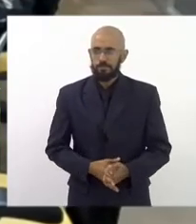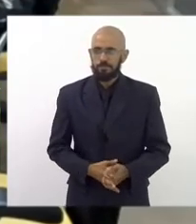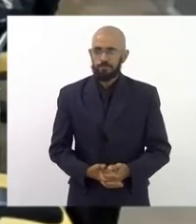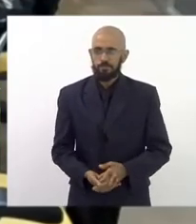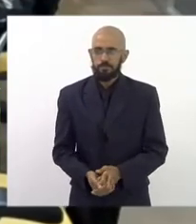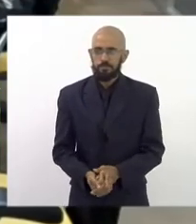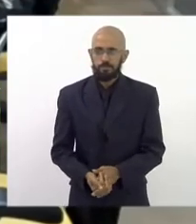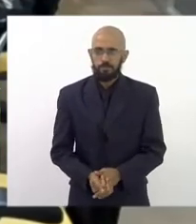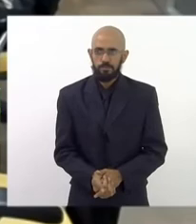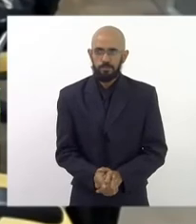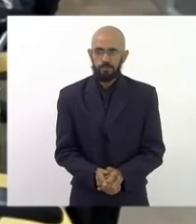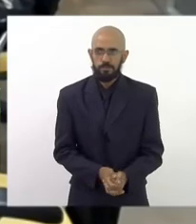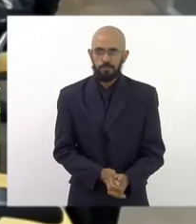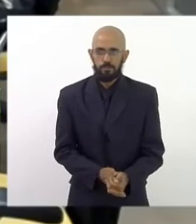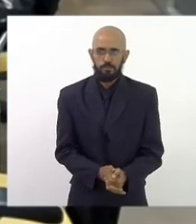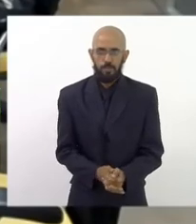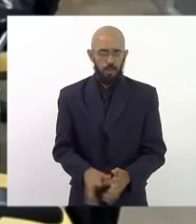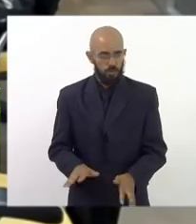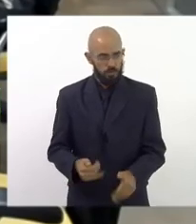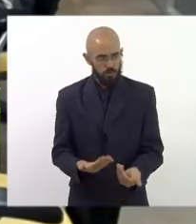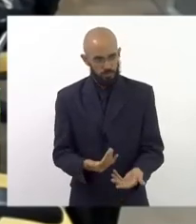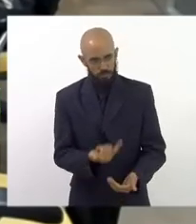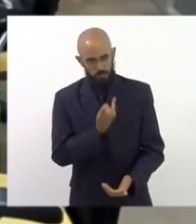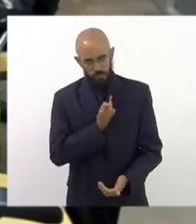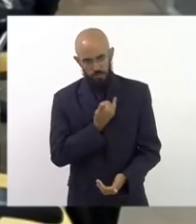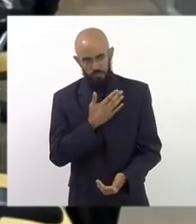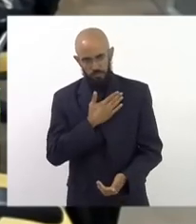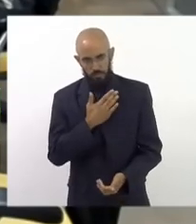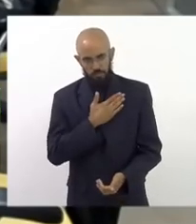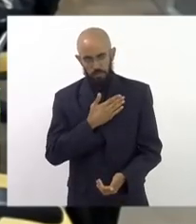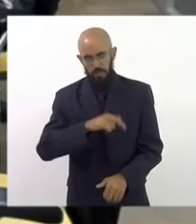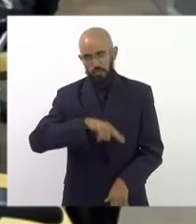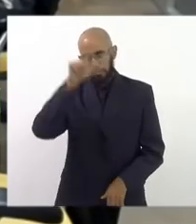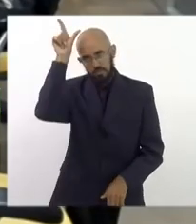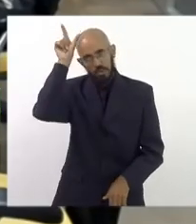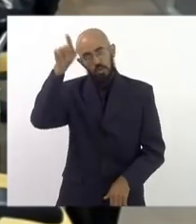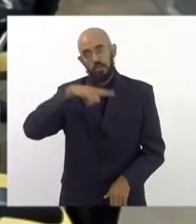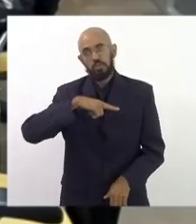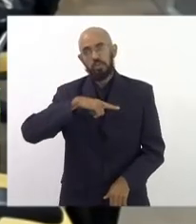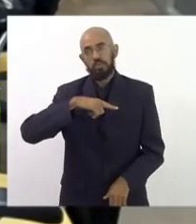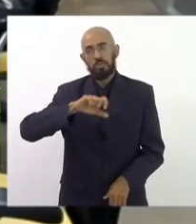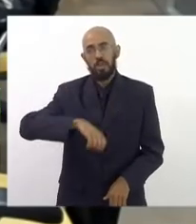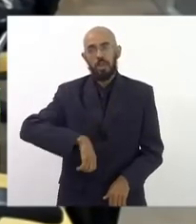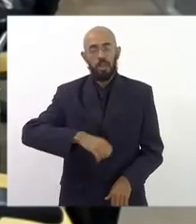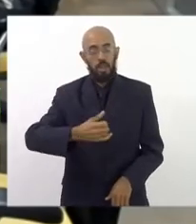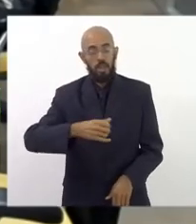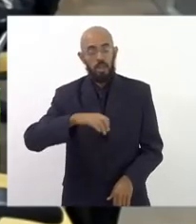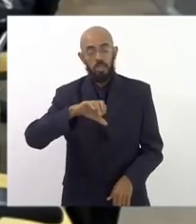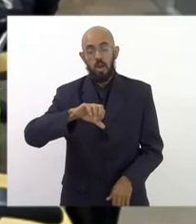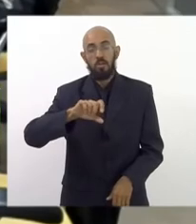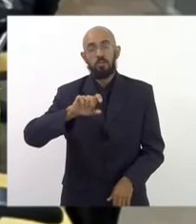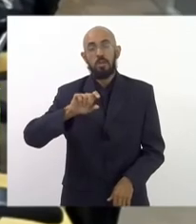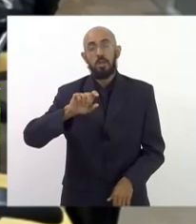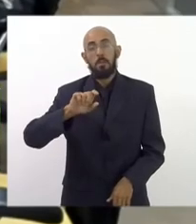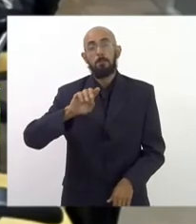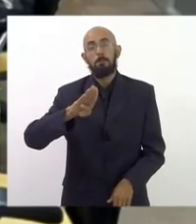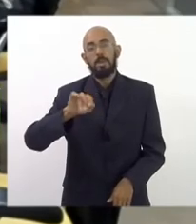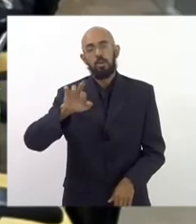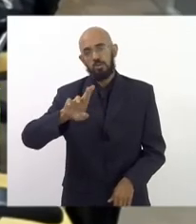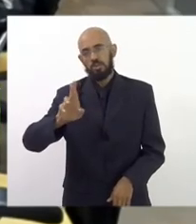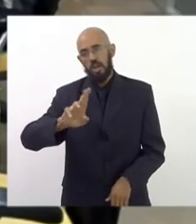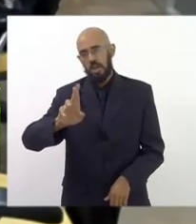Está só me confirmando aqui, Luiz Paulo. Ficamos com 9 bi de saldo em caixa. Em caixa, tá ok. Bom, era